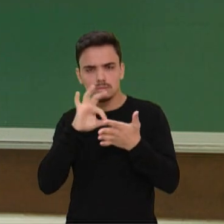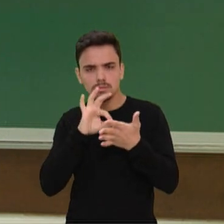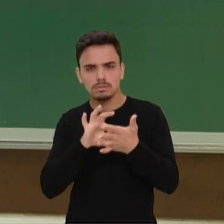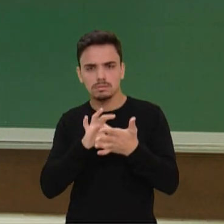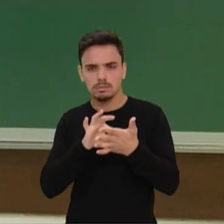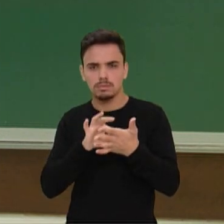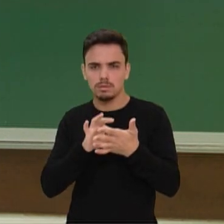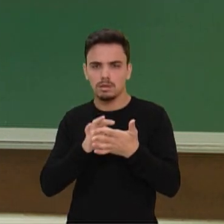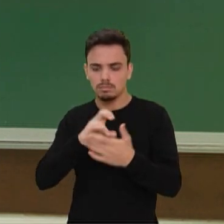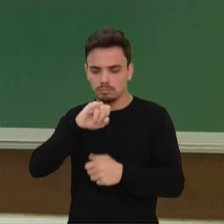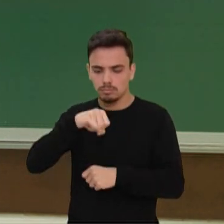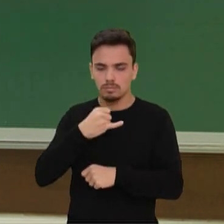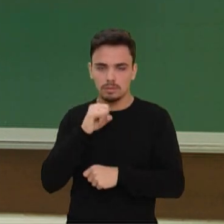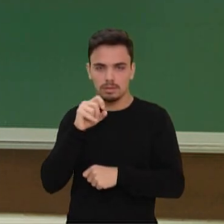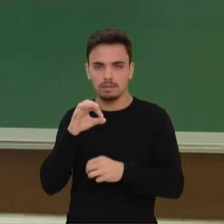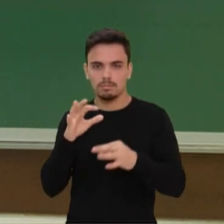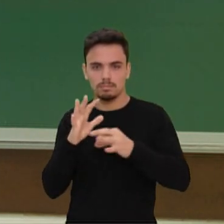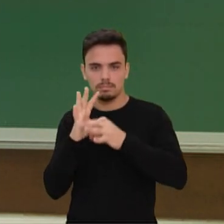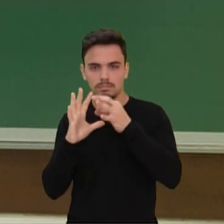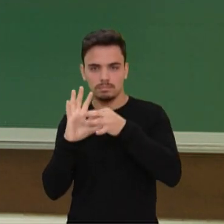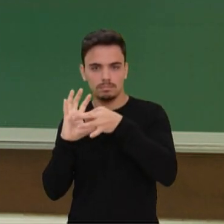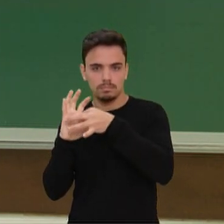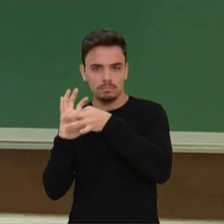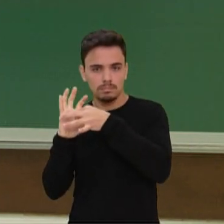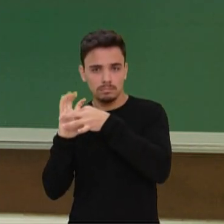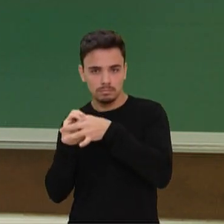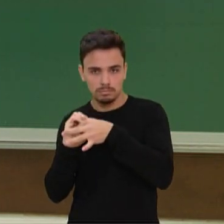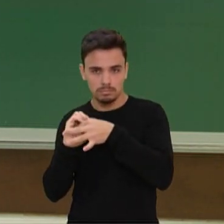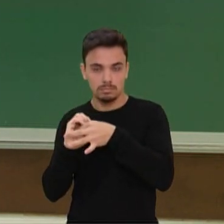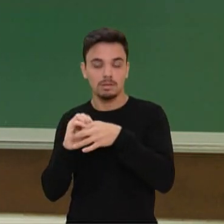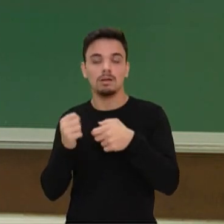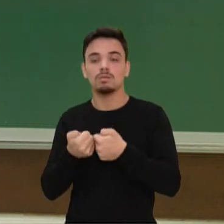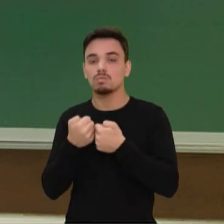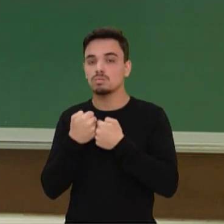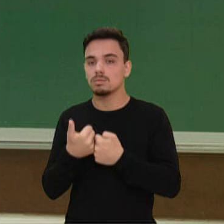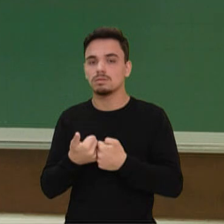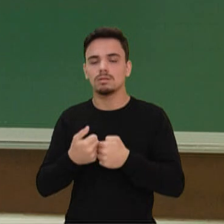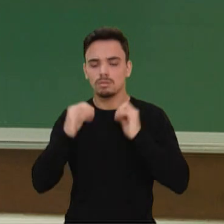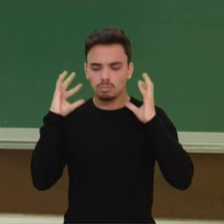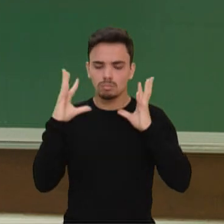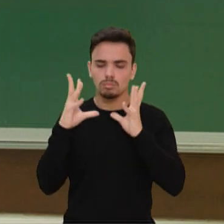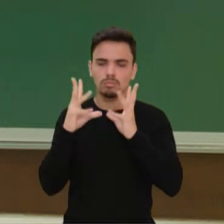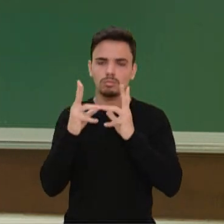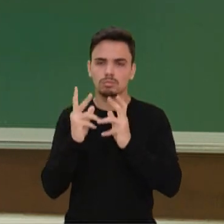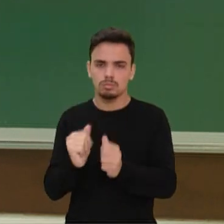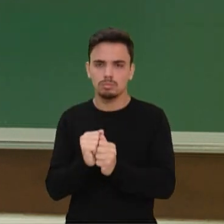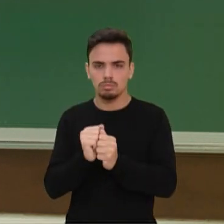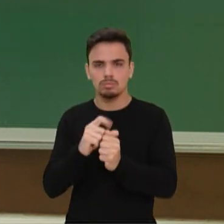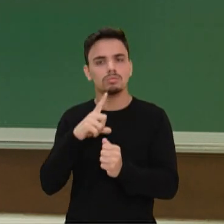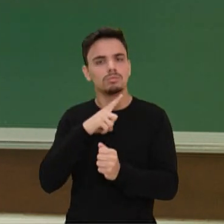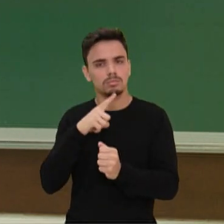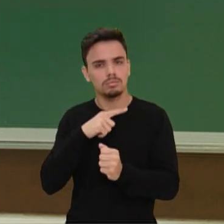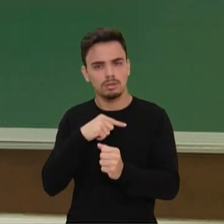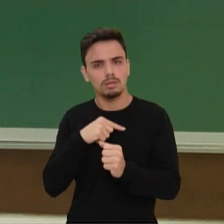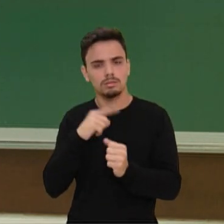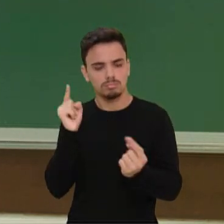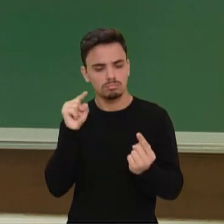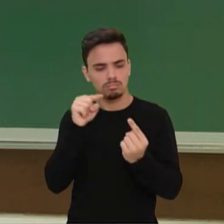ser aproveitado por aquela planta. E tudo segue esse mesmo princípio na